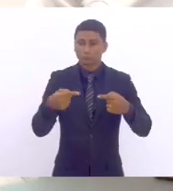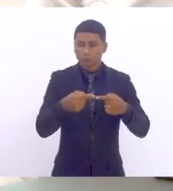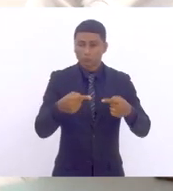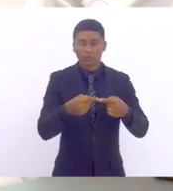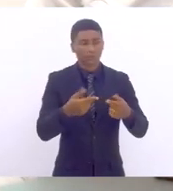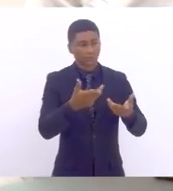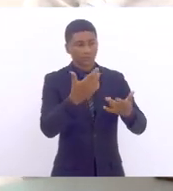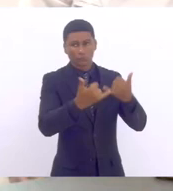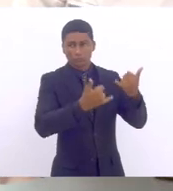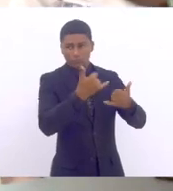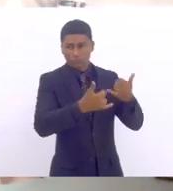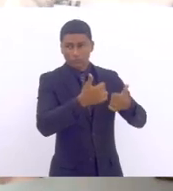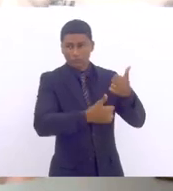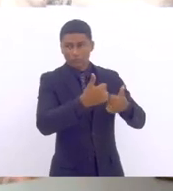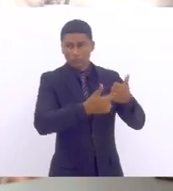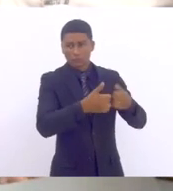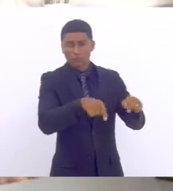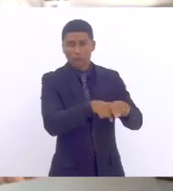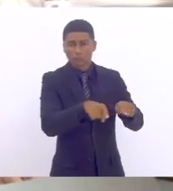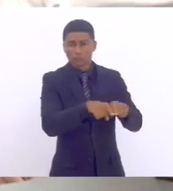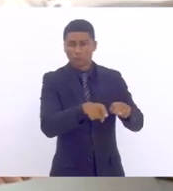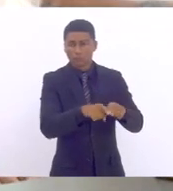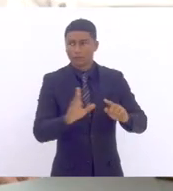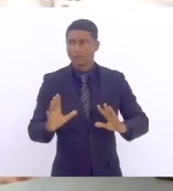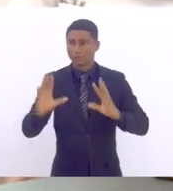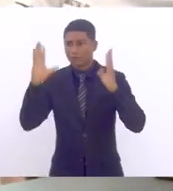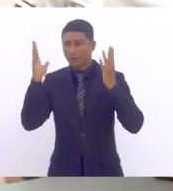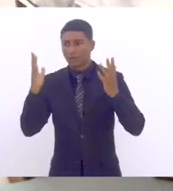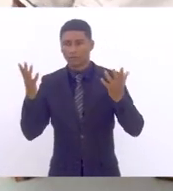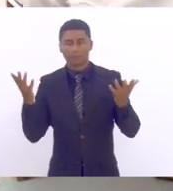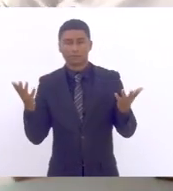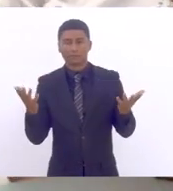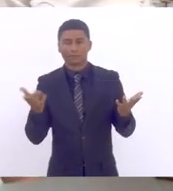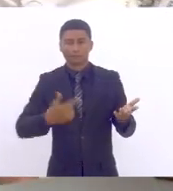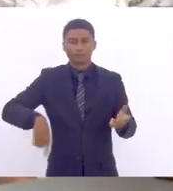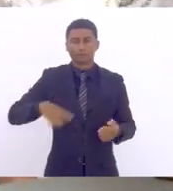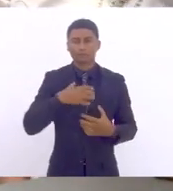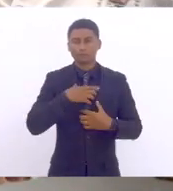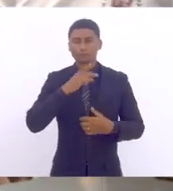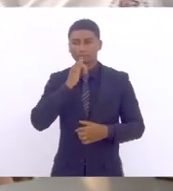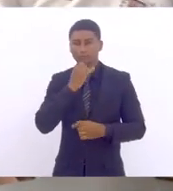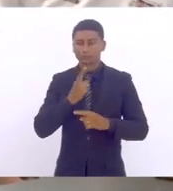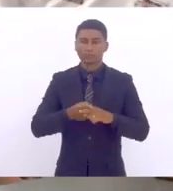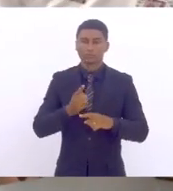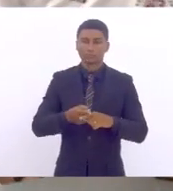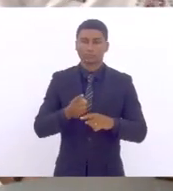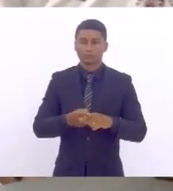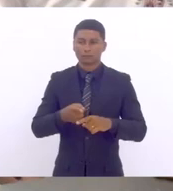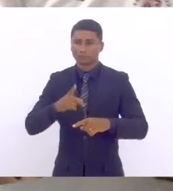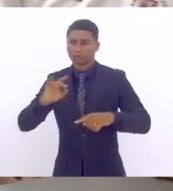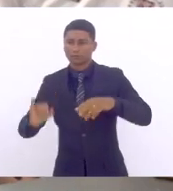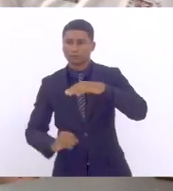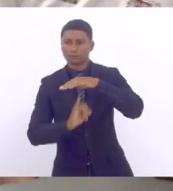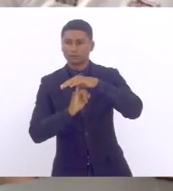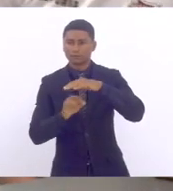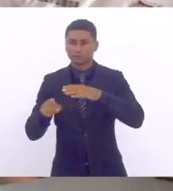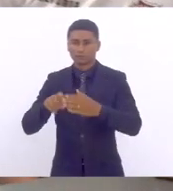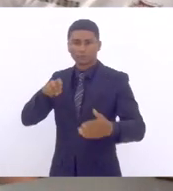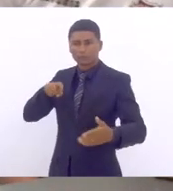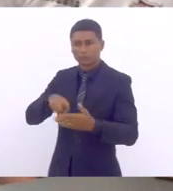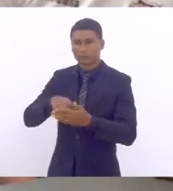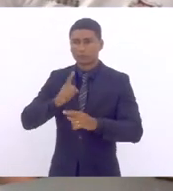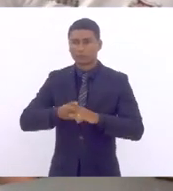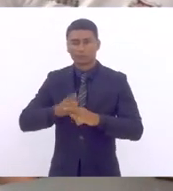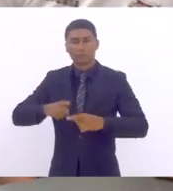jogo. Exatamente. Nós ficamos tristes porque a instituição é punida por culpa de